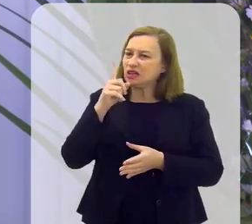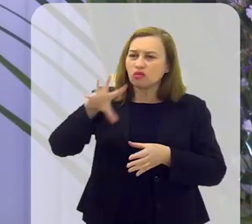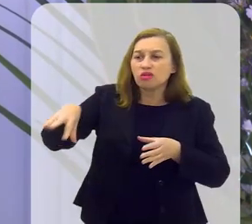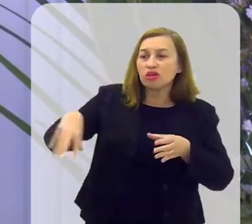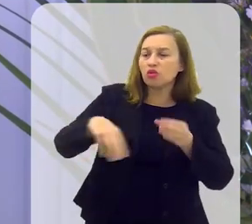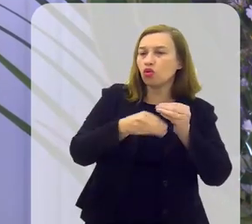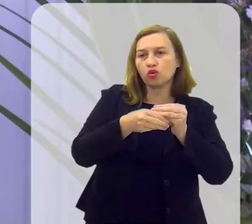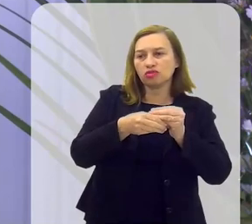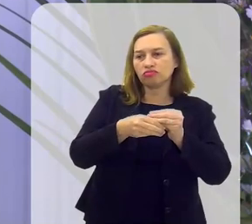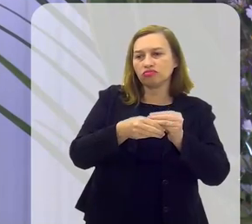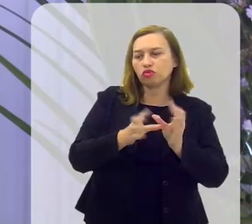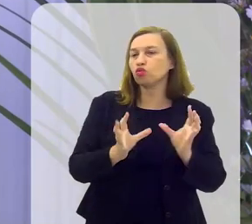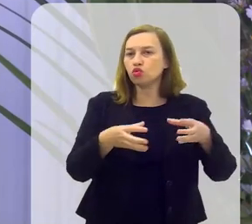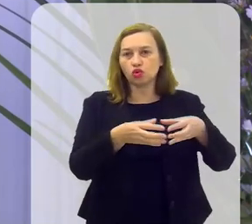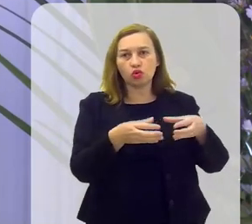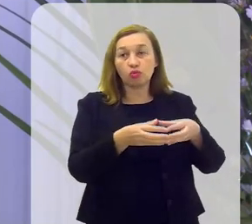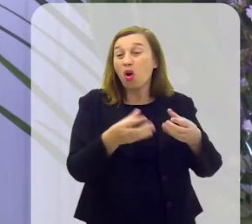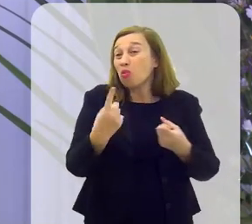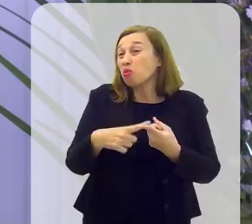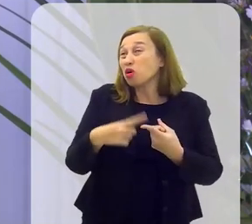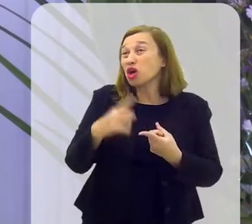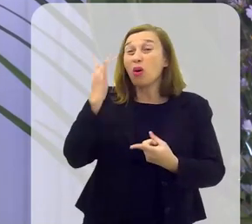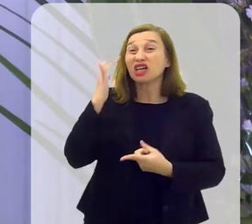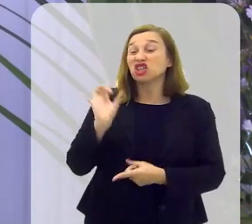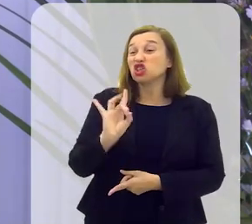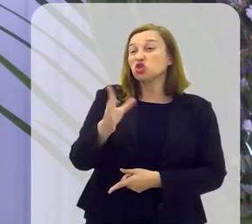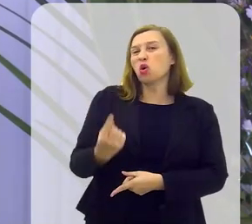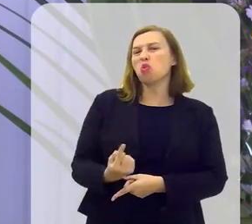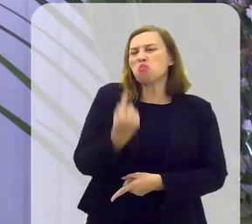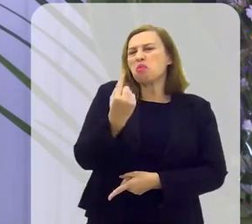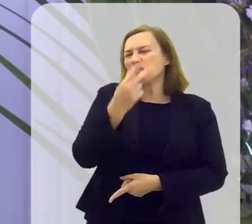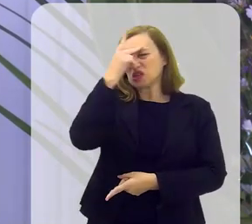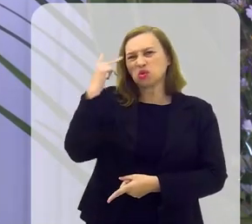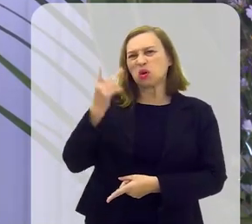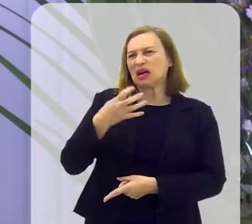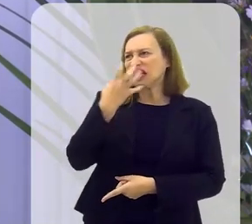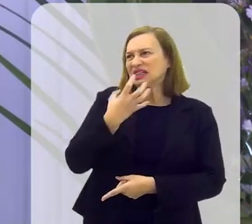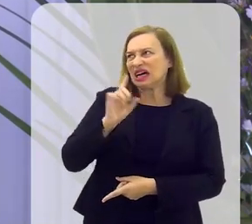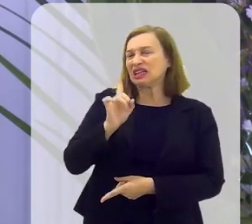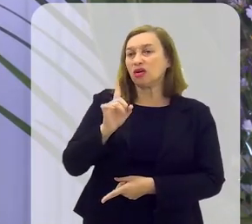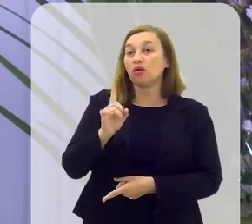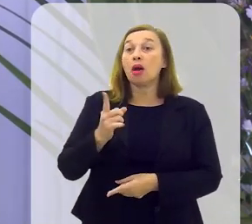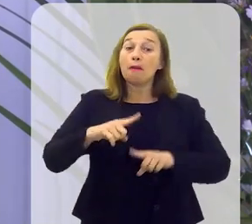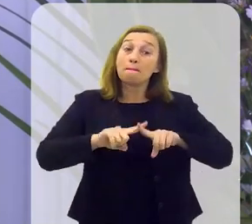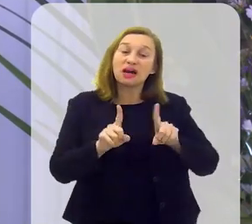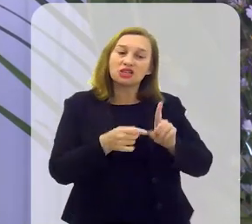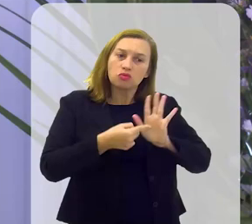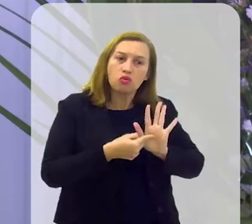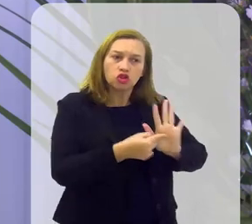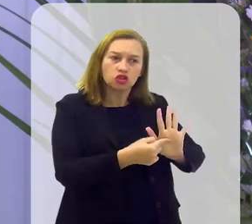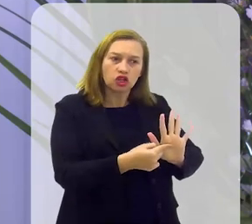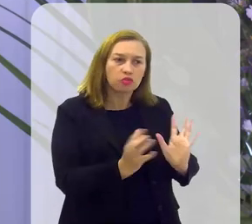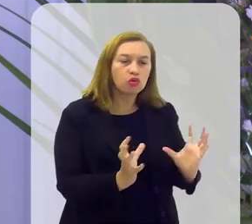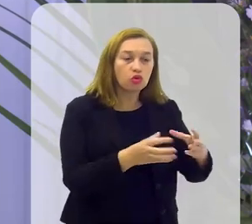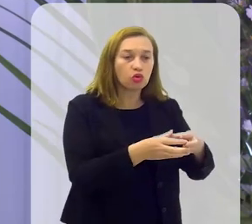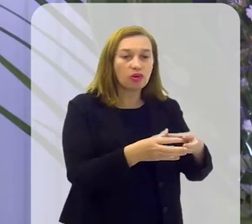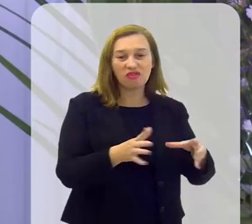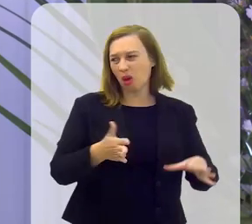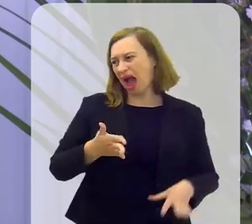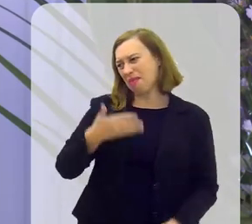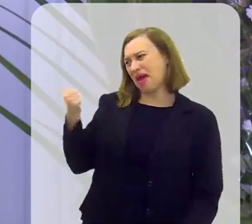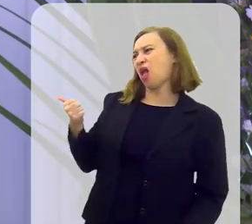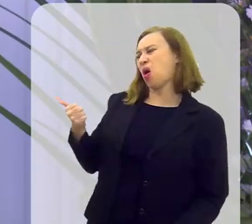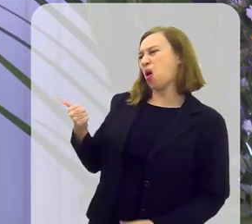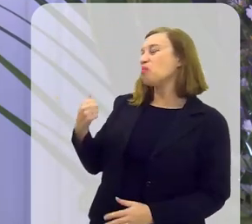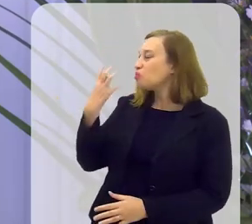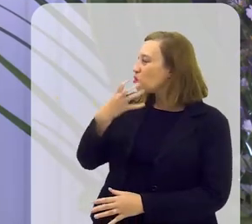para o trabalho porque eu achei ela eu achei ela muito solo e quando eu apresentei para o conjunto eles falaram Poxa a melhor música Você não